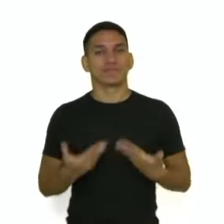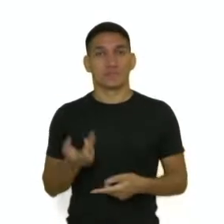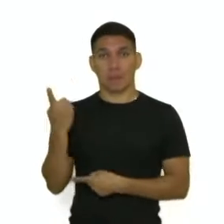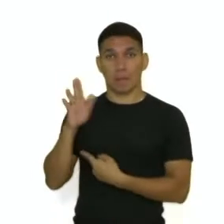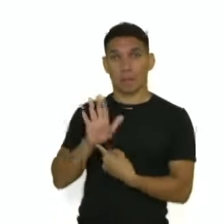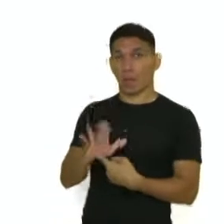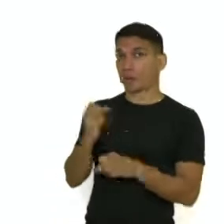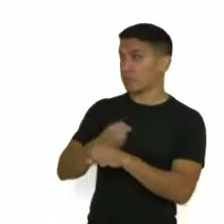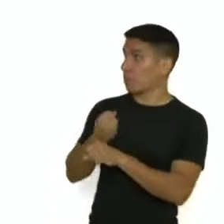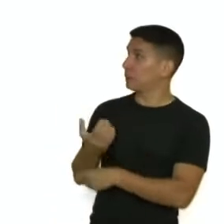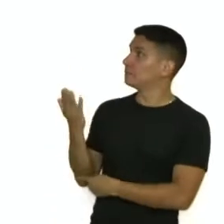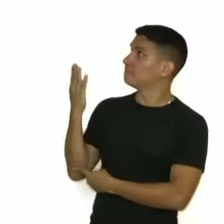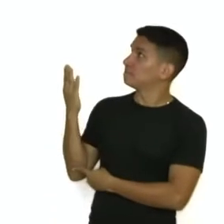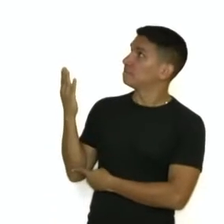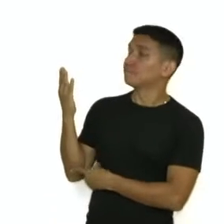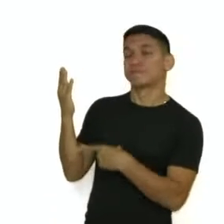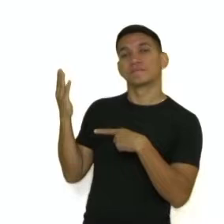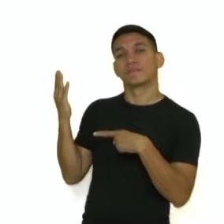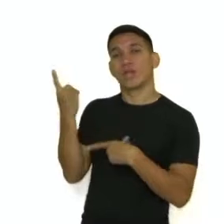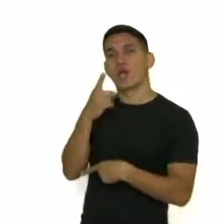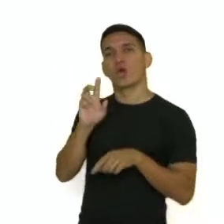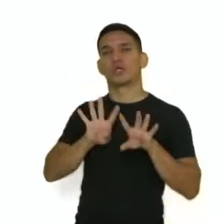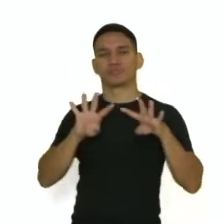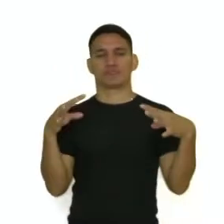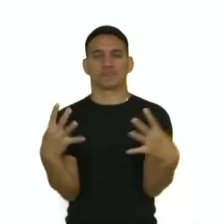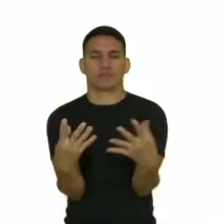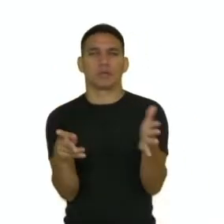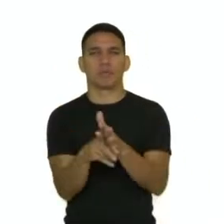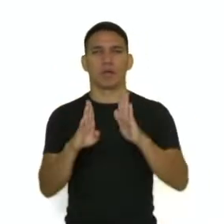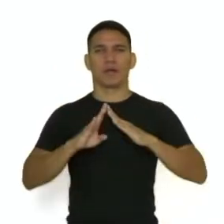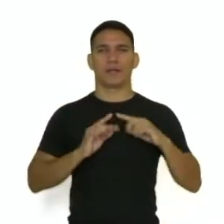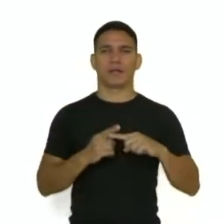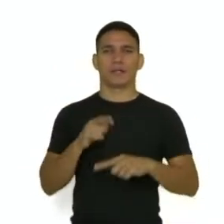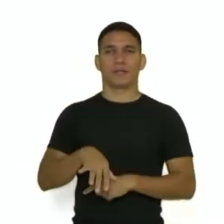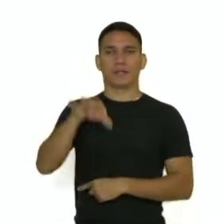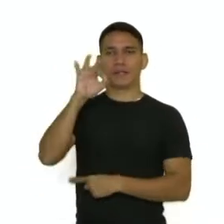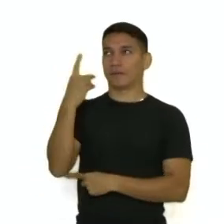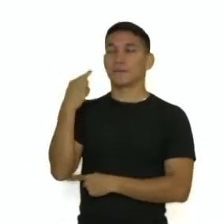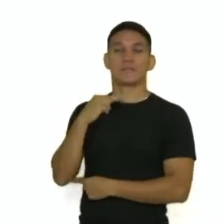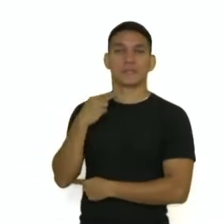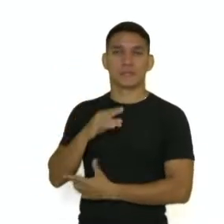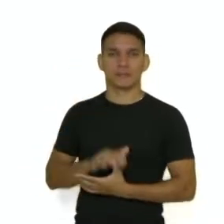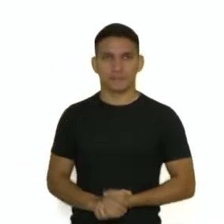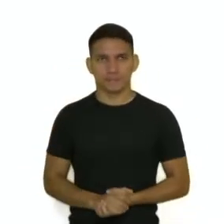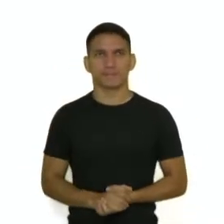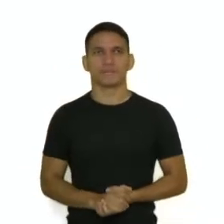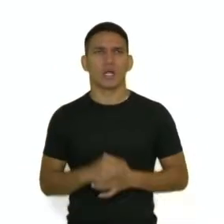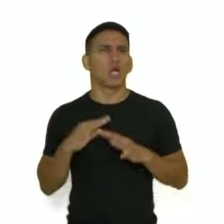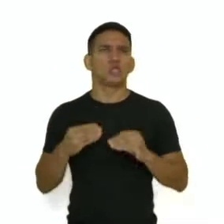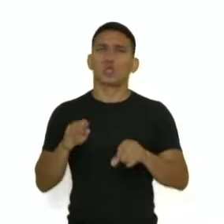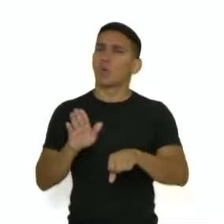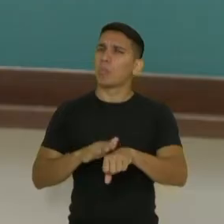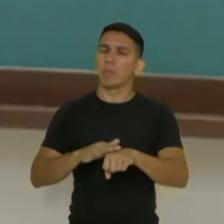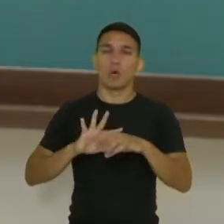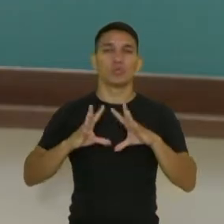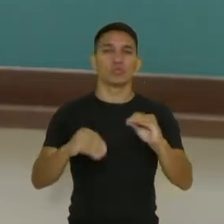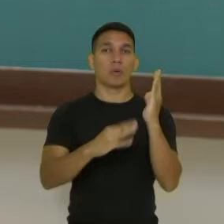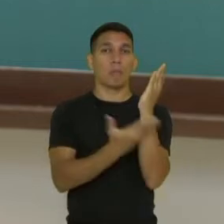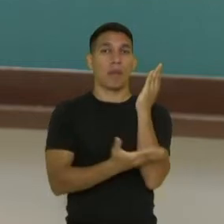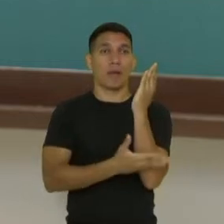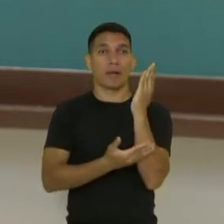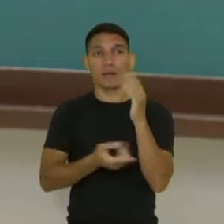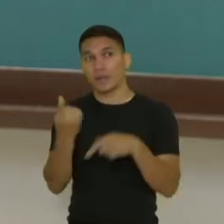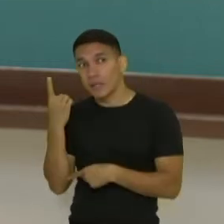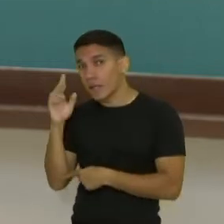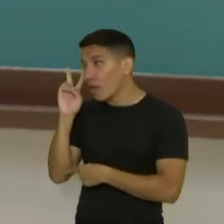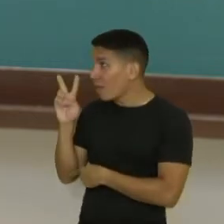das obras dele, nós temos a Última Ceia, Igreja de Bom Jesus, Matozinhos, em Congonhas, Minas Gerais, é totalmente feita de madeira, lembrando que essa